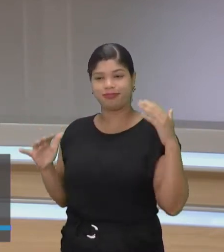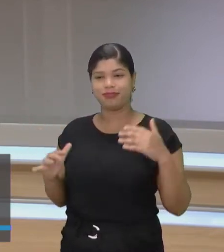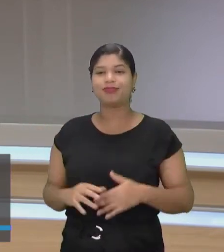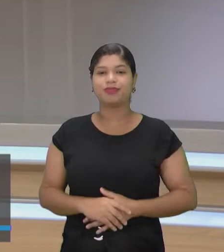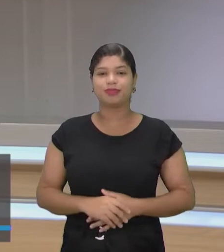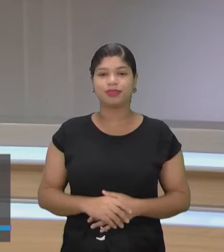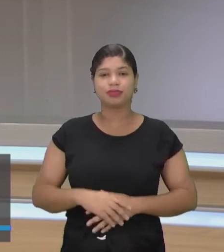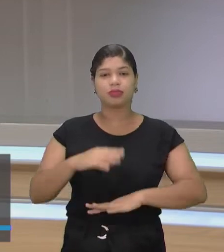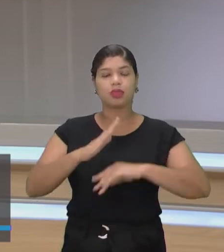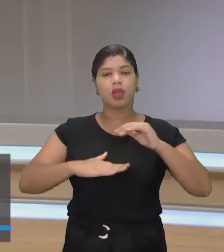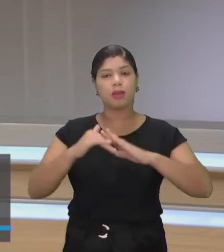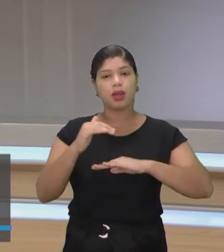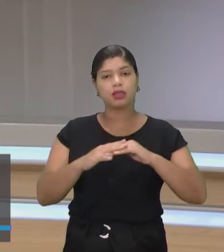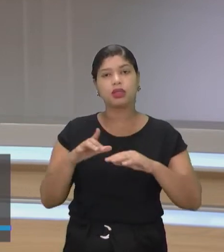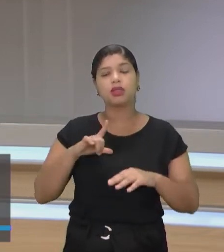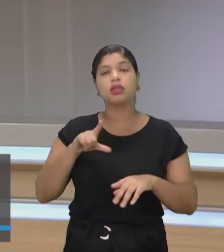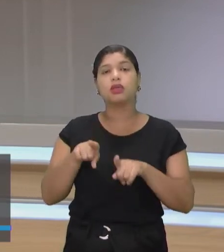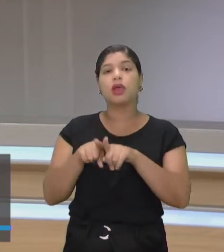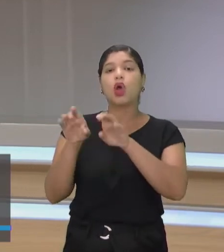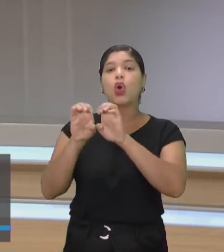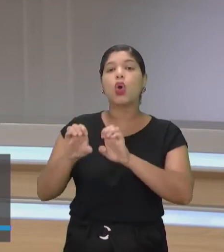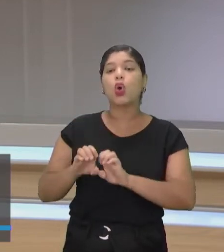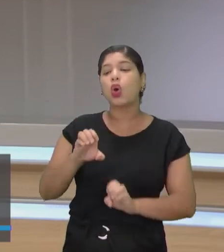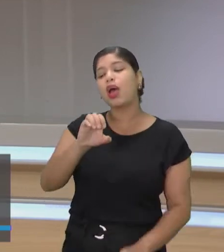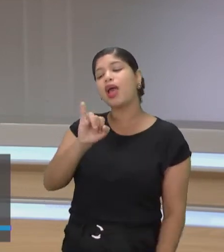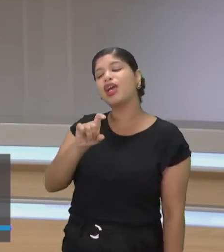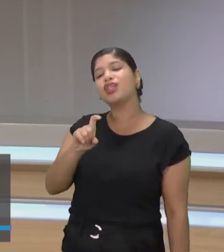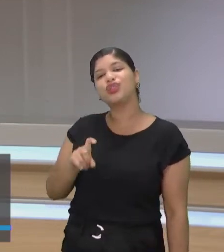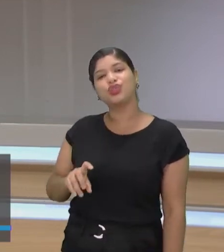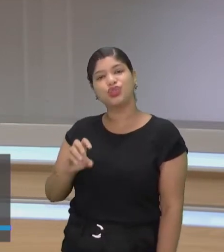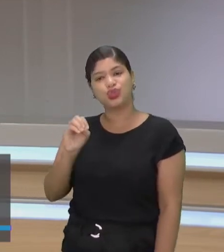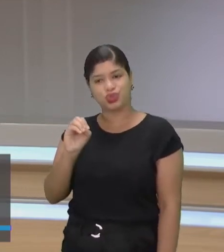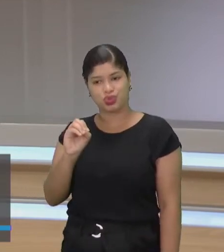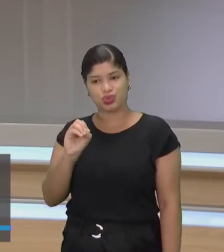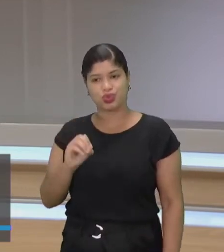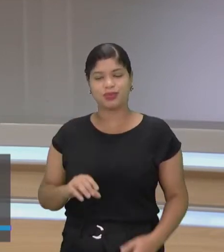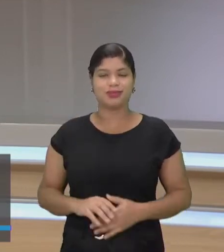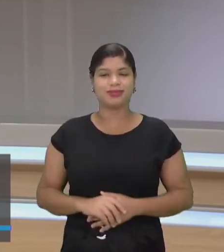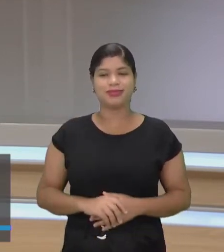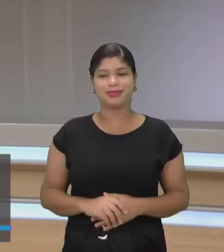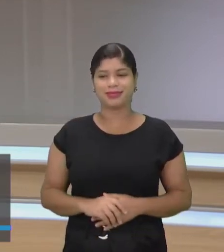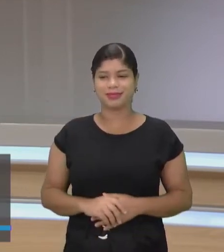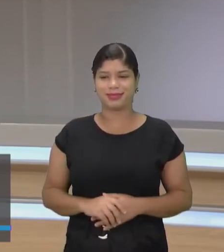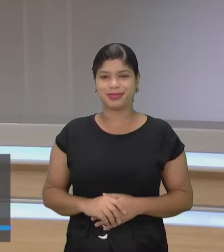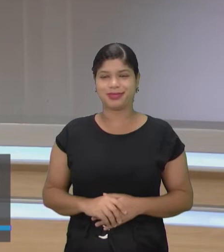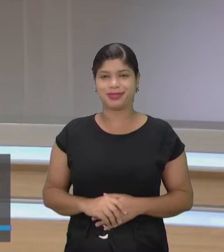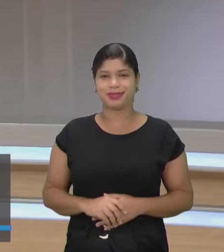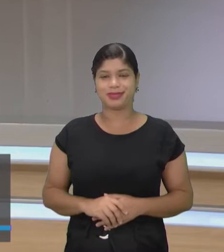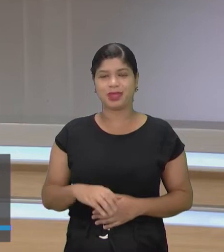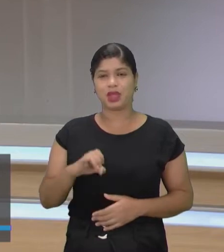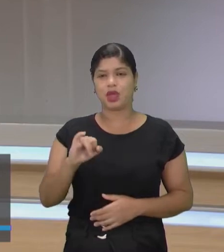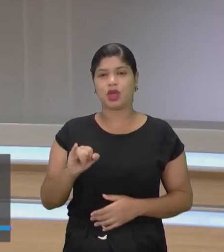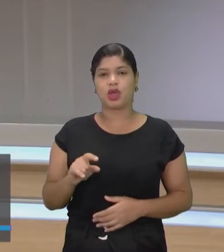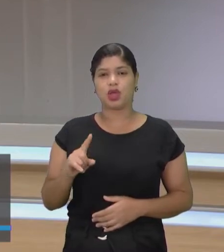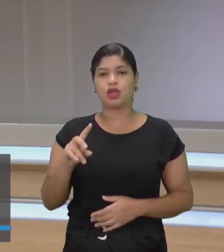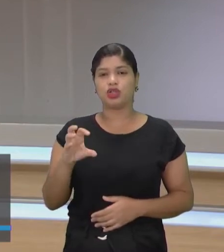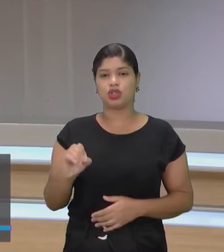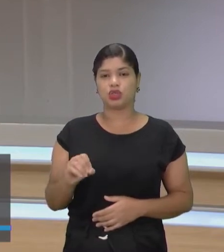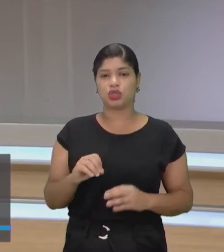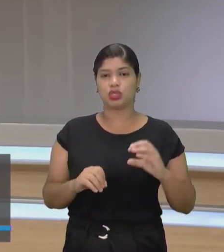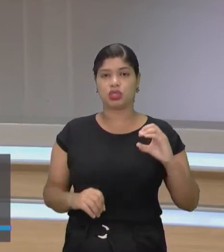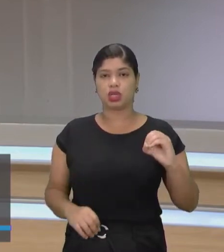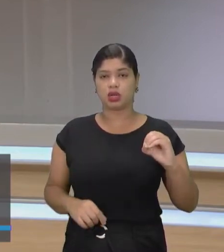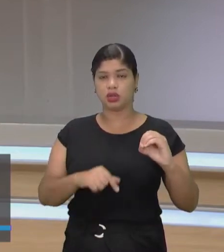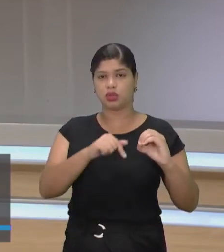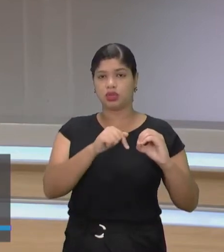das habilidades, a gente tem os eixos e o eixo primordial é o eixo 07, que depois vocês